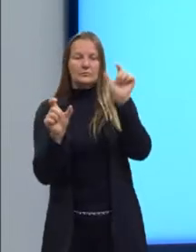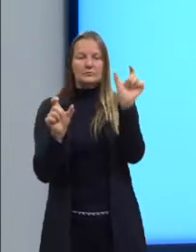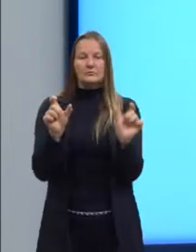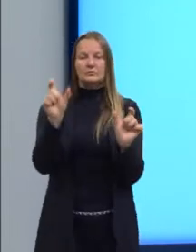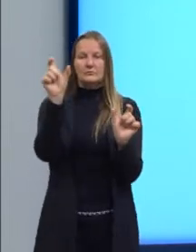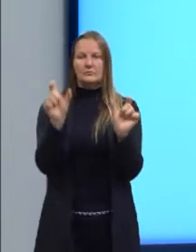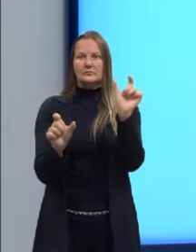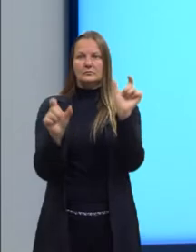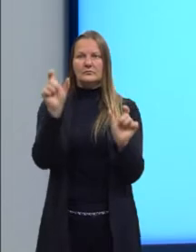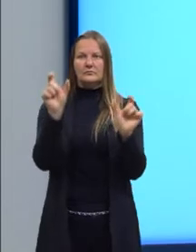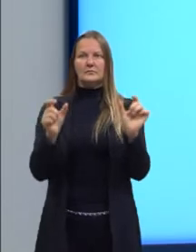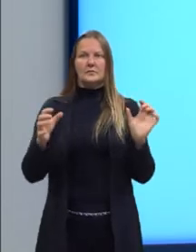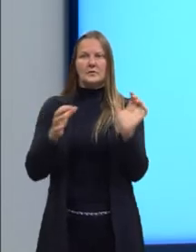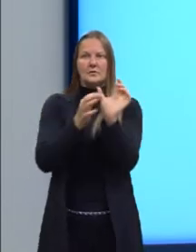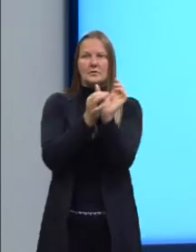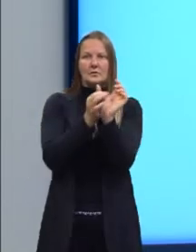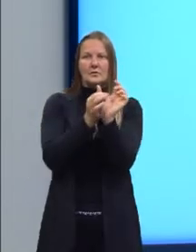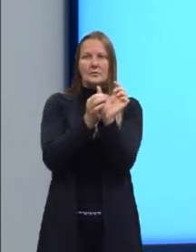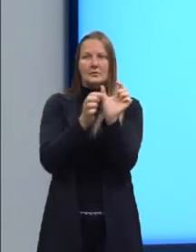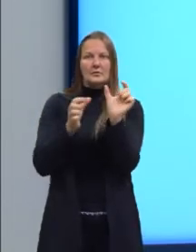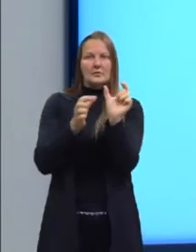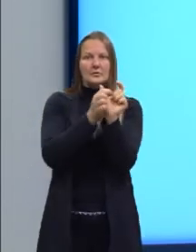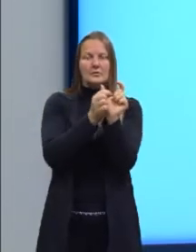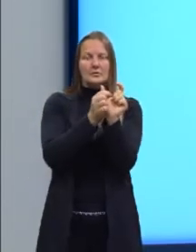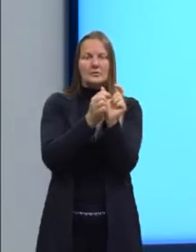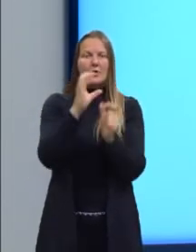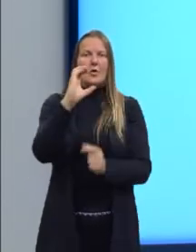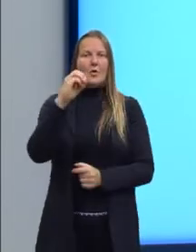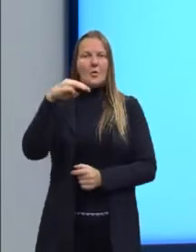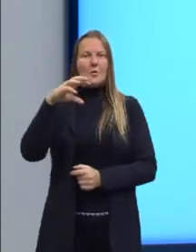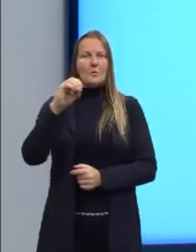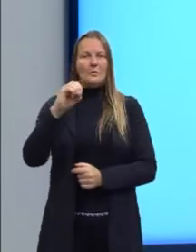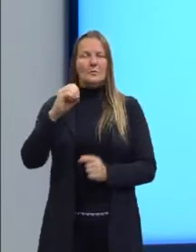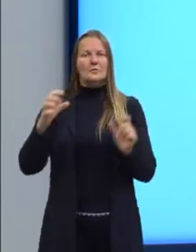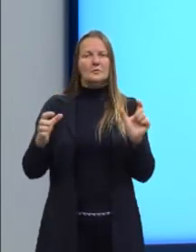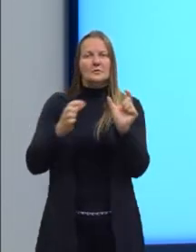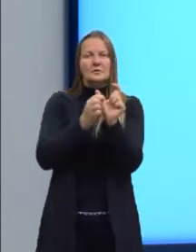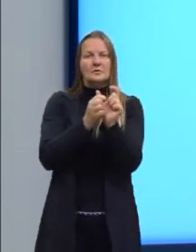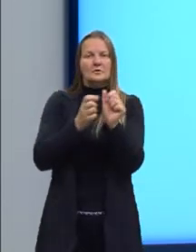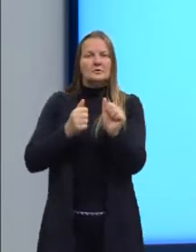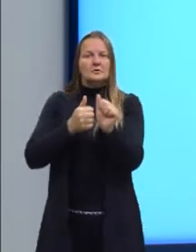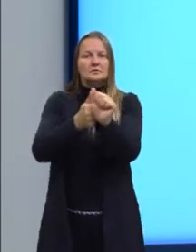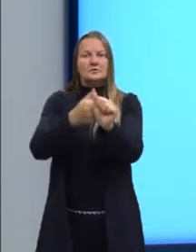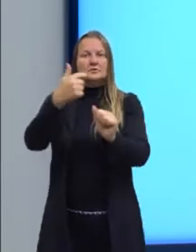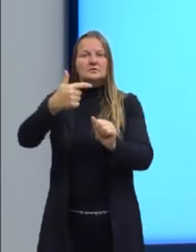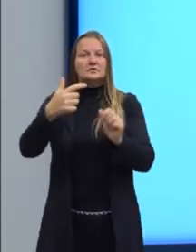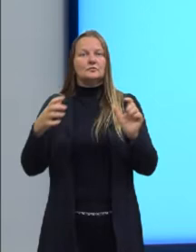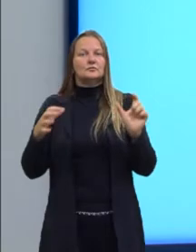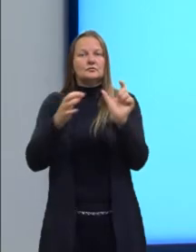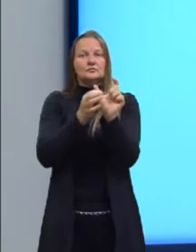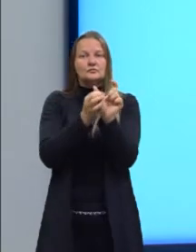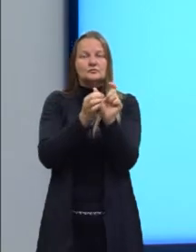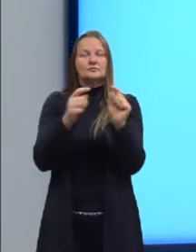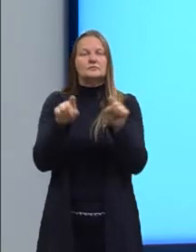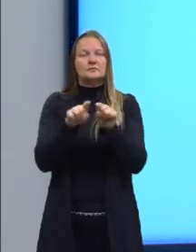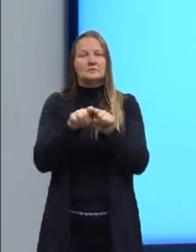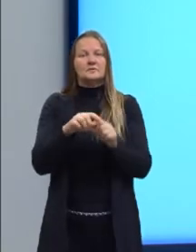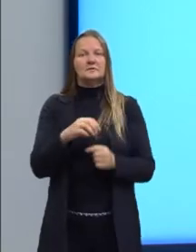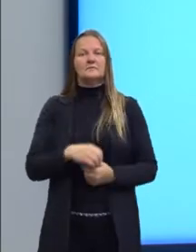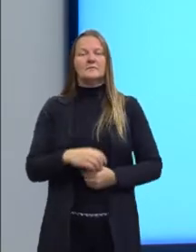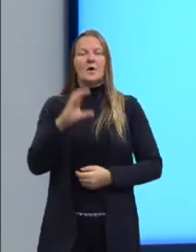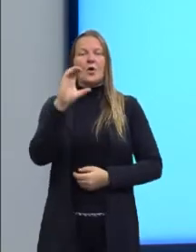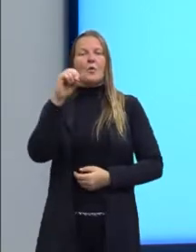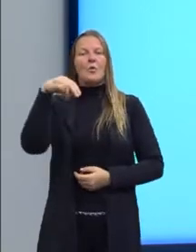E esse conectivo como de comparação ele é seguido de um segundo conectivo que é de